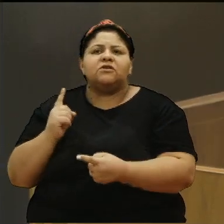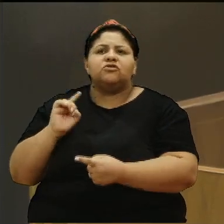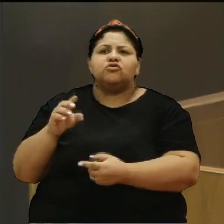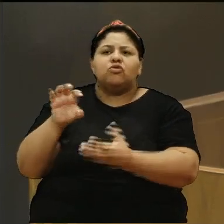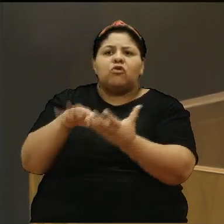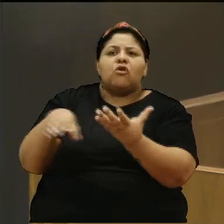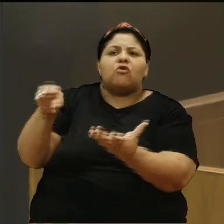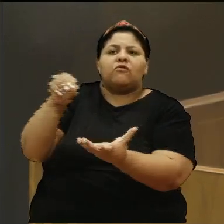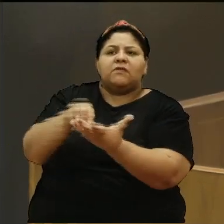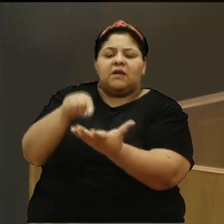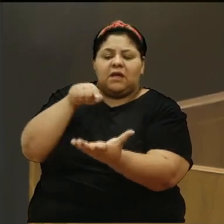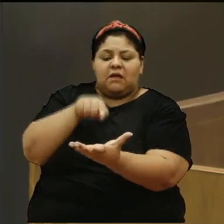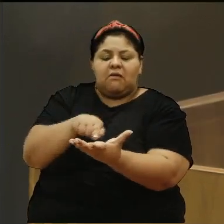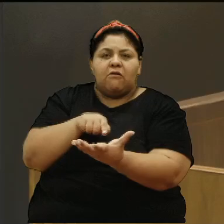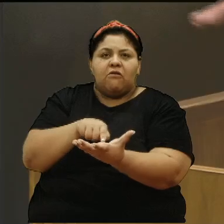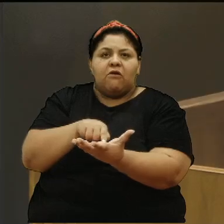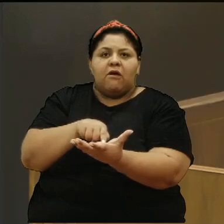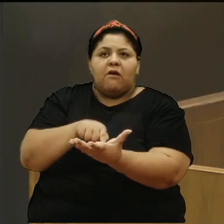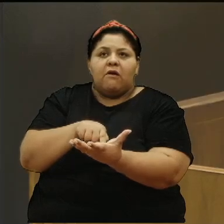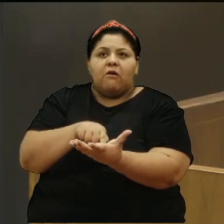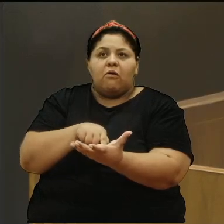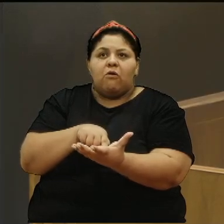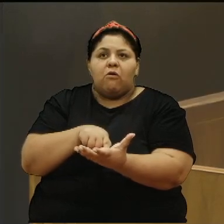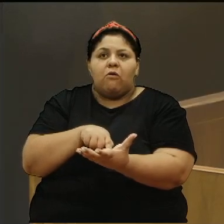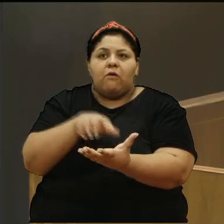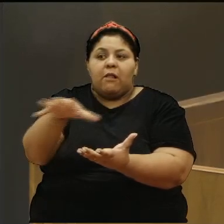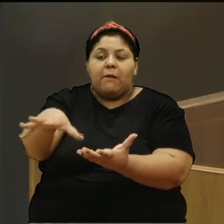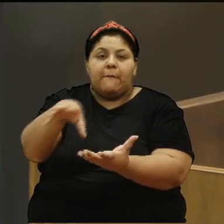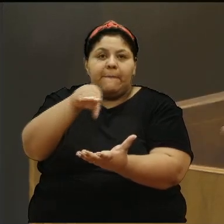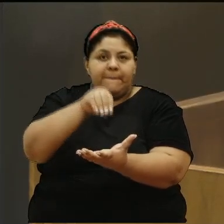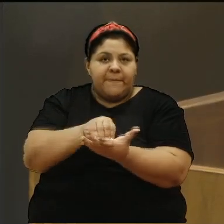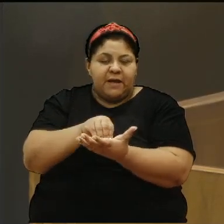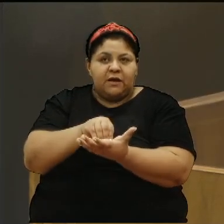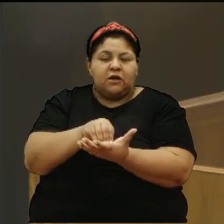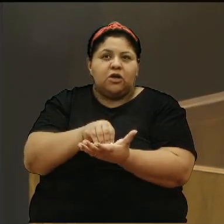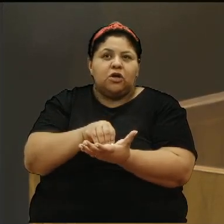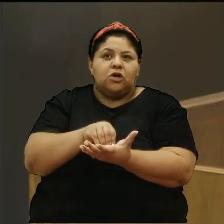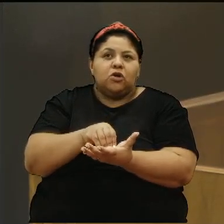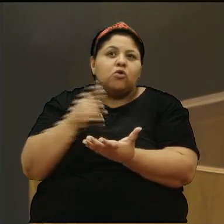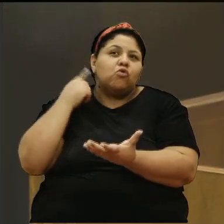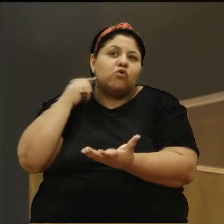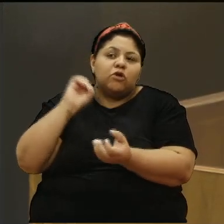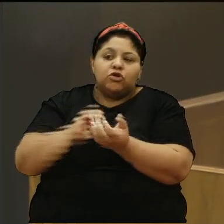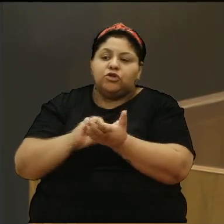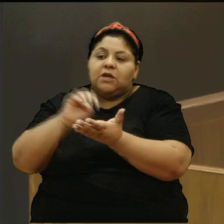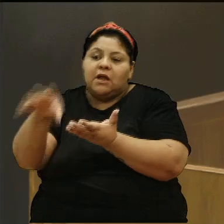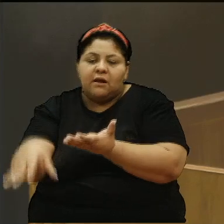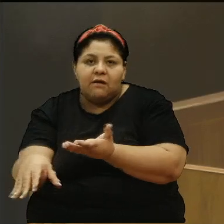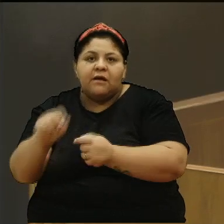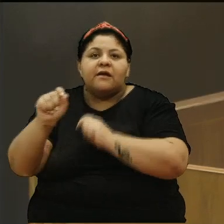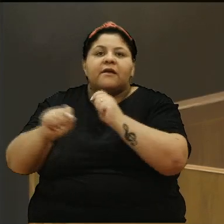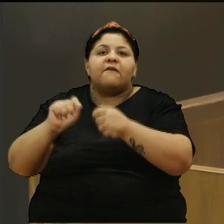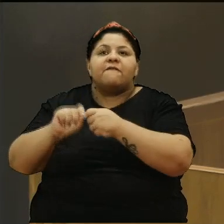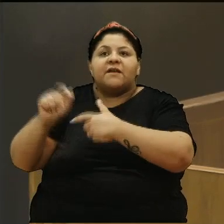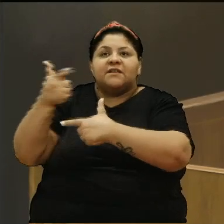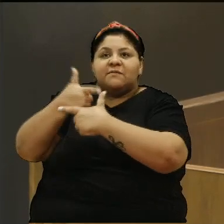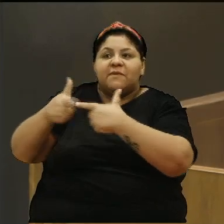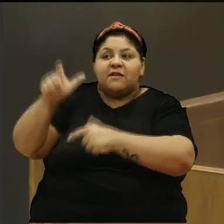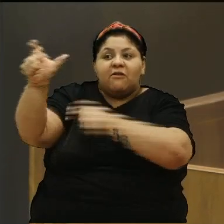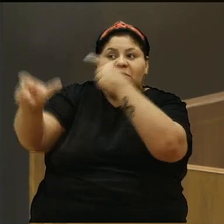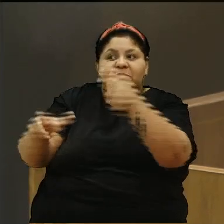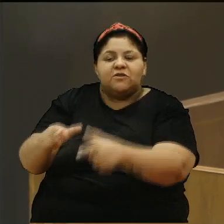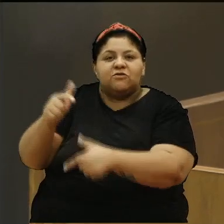só um transporte, ela carrega o lixo e larga em outro lugar. Quem faz a triagem desses materiais é as pessoas que estão lá.